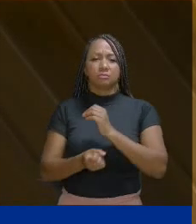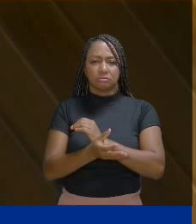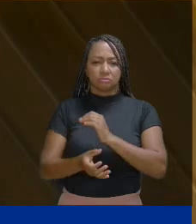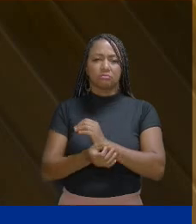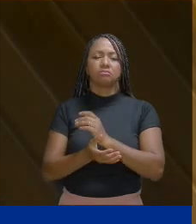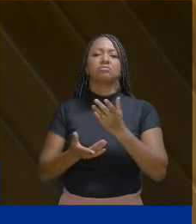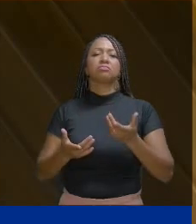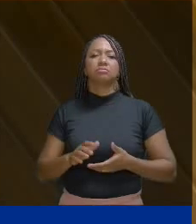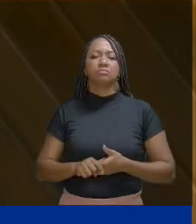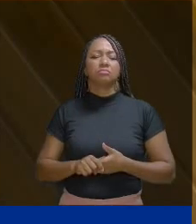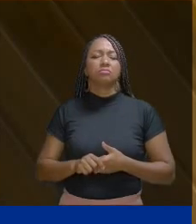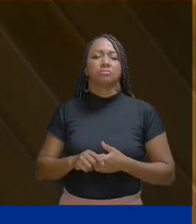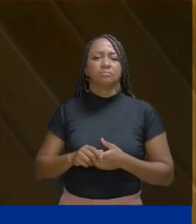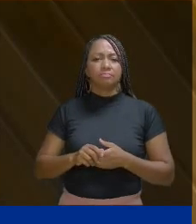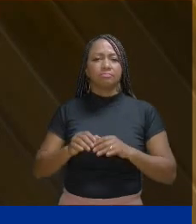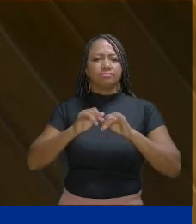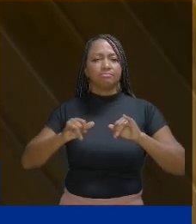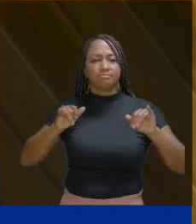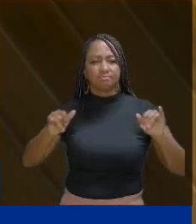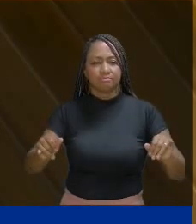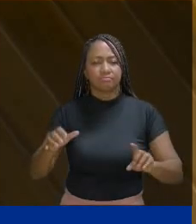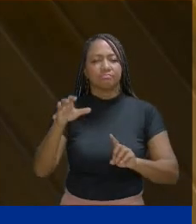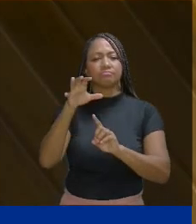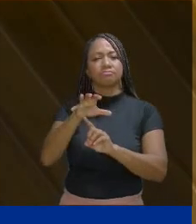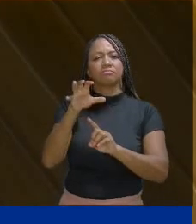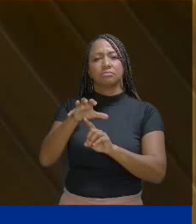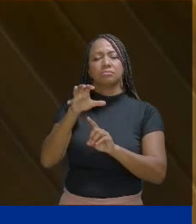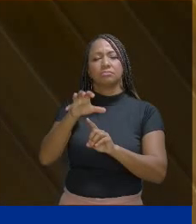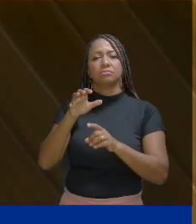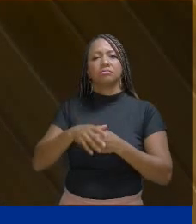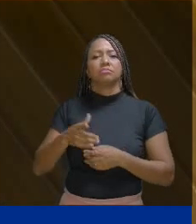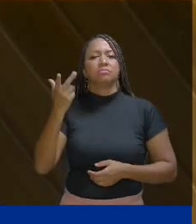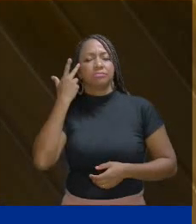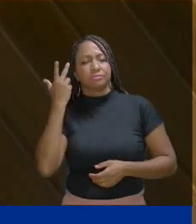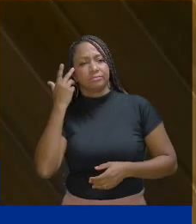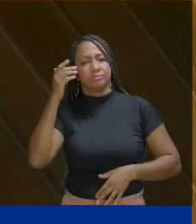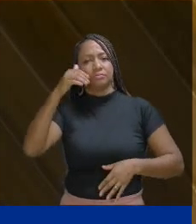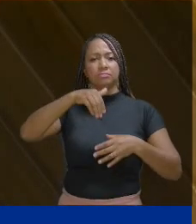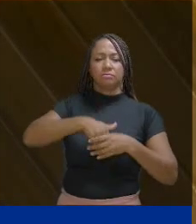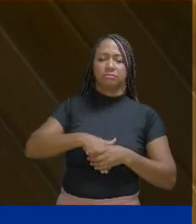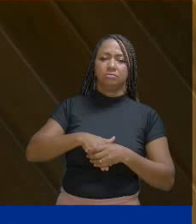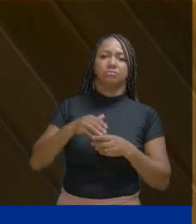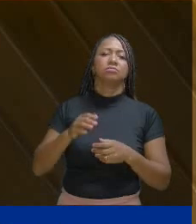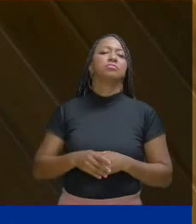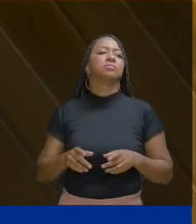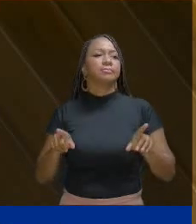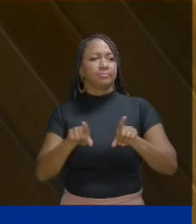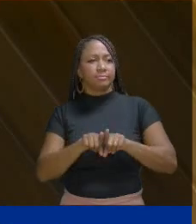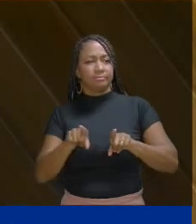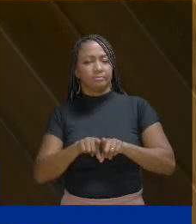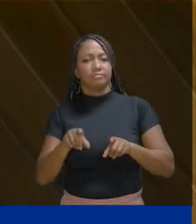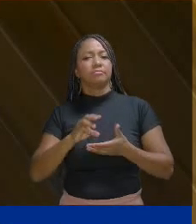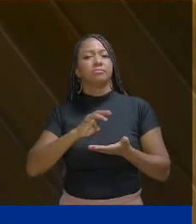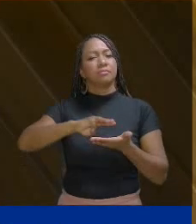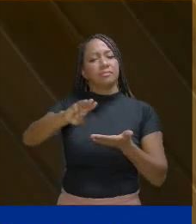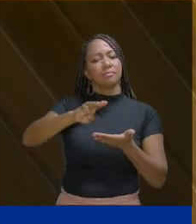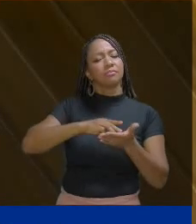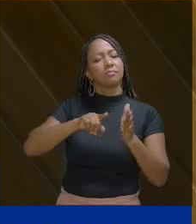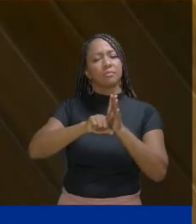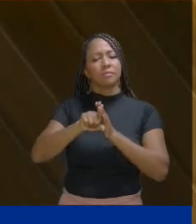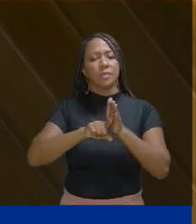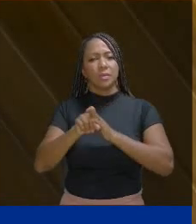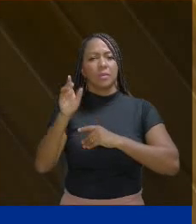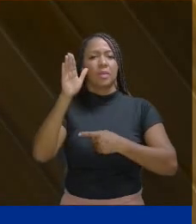dada a extensão da operação e o impacto sobre a normalidade do pleito. Também enfatizou que as mensagens